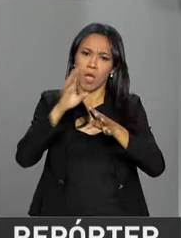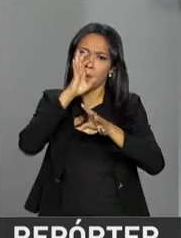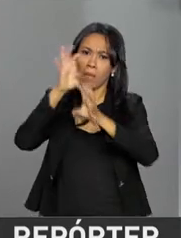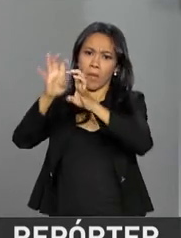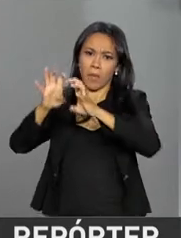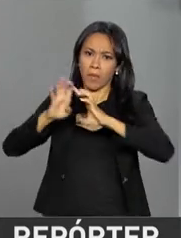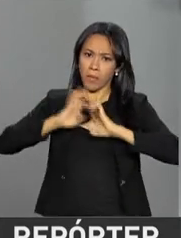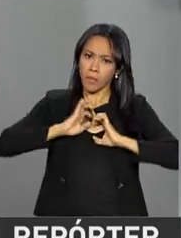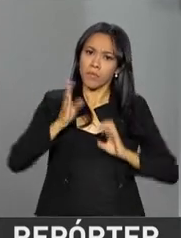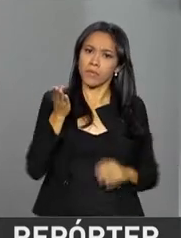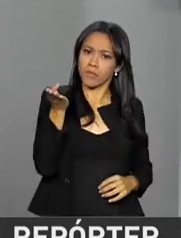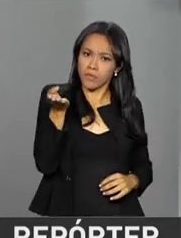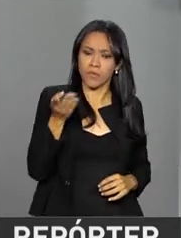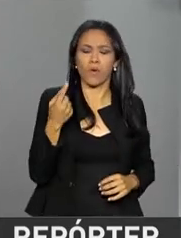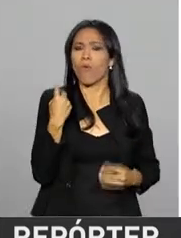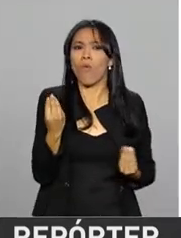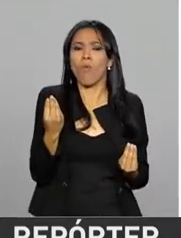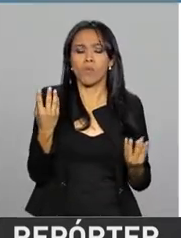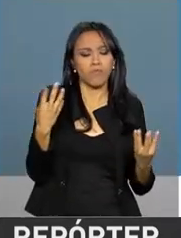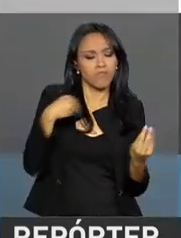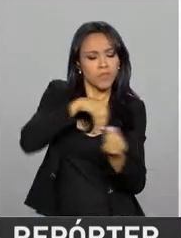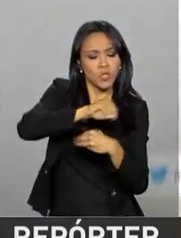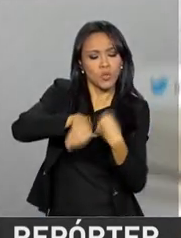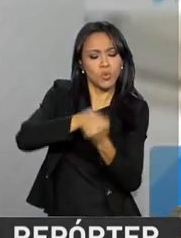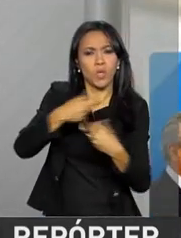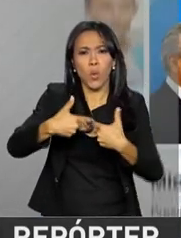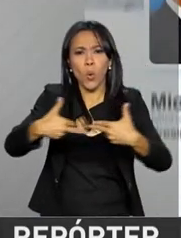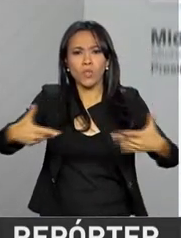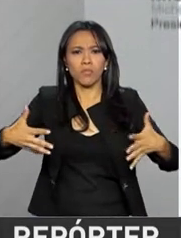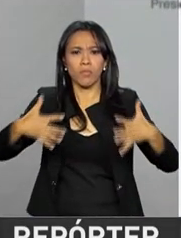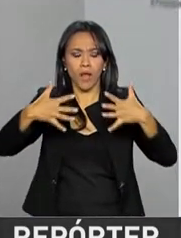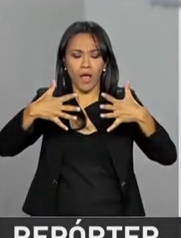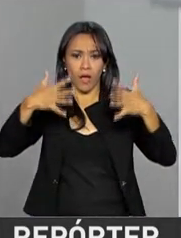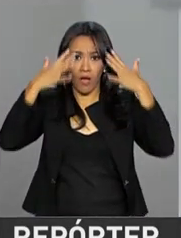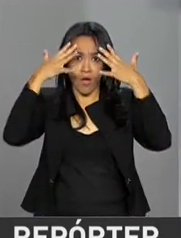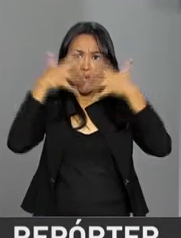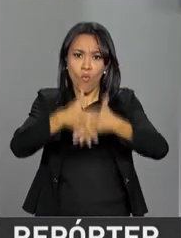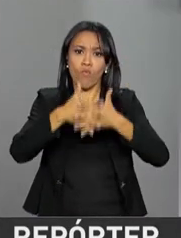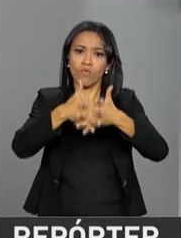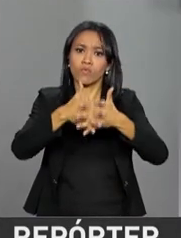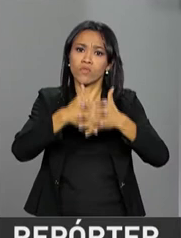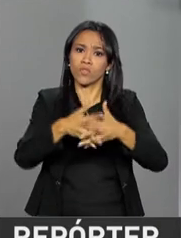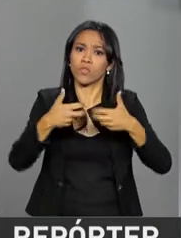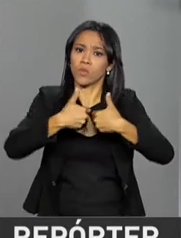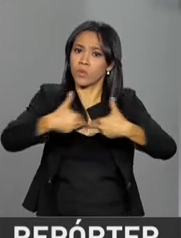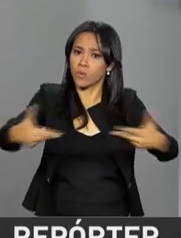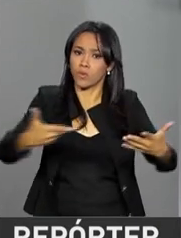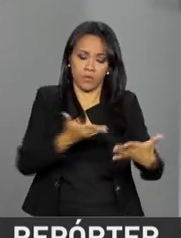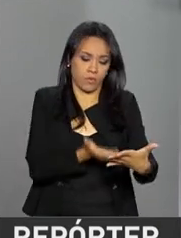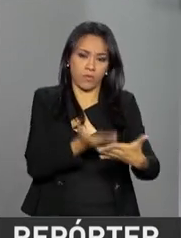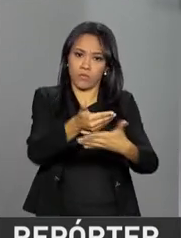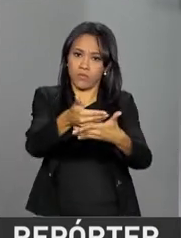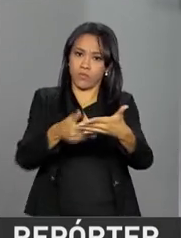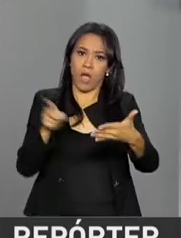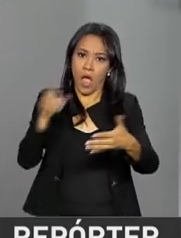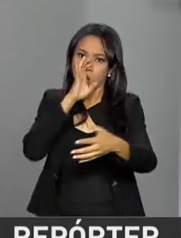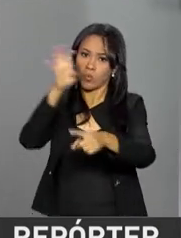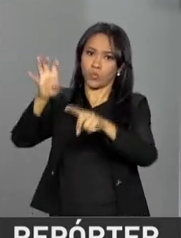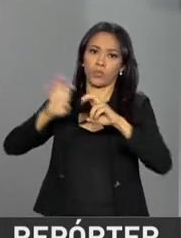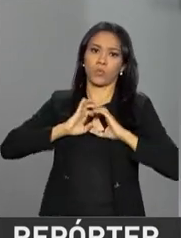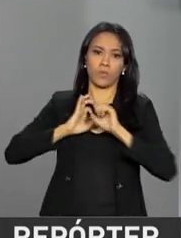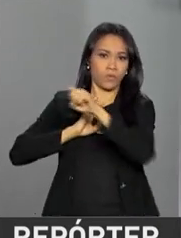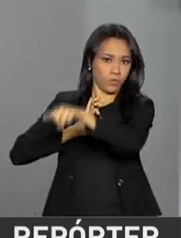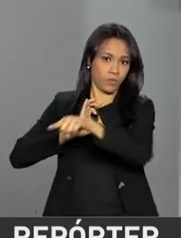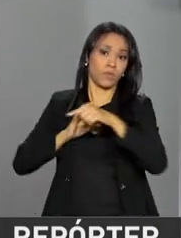ilações que misturam fatos pra confundir para ganhar áreas de verdade o presidente michel temer diz